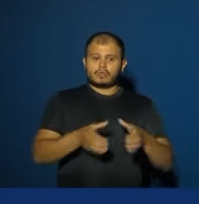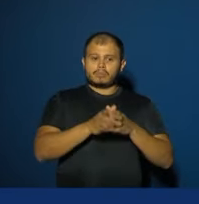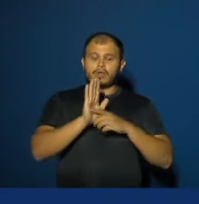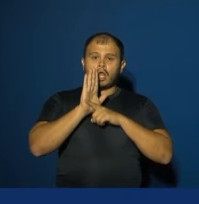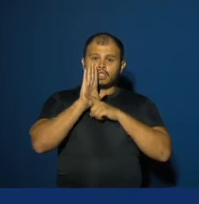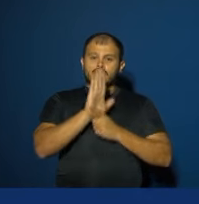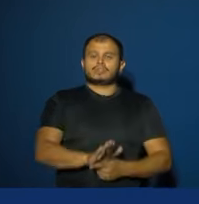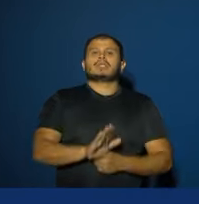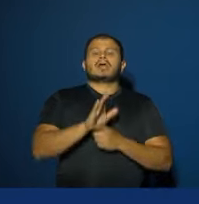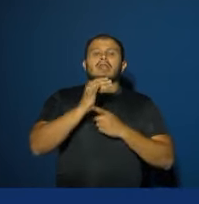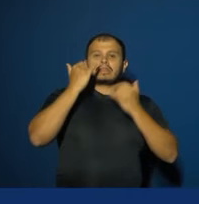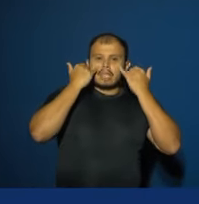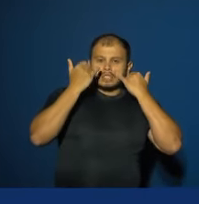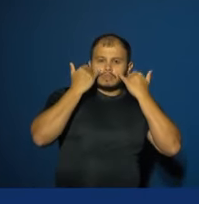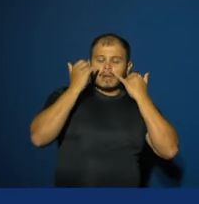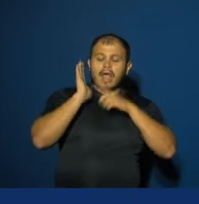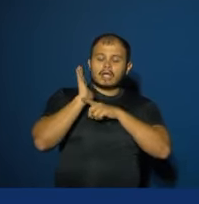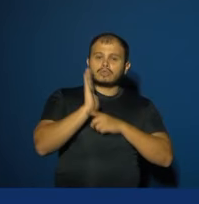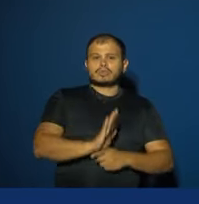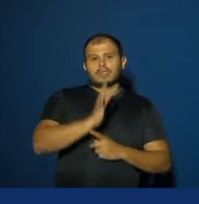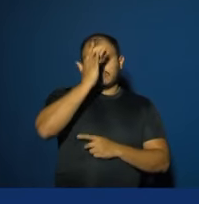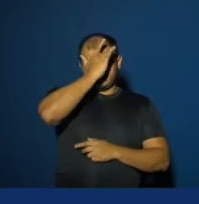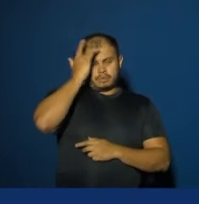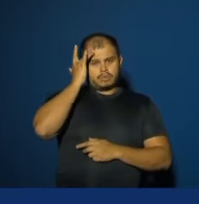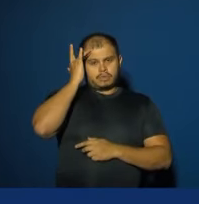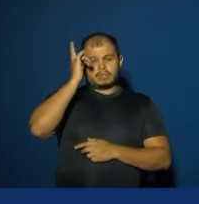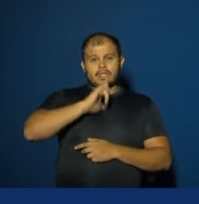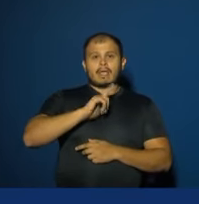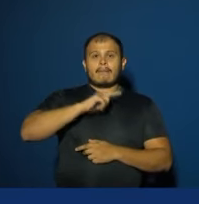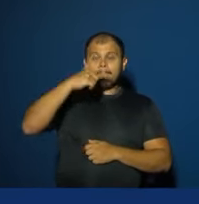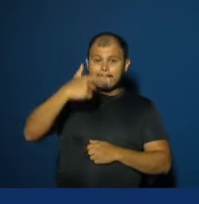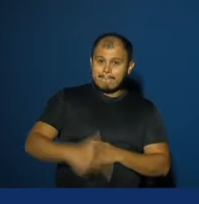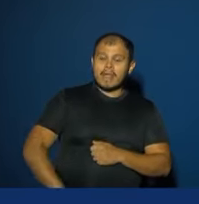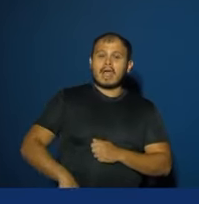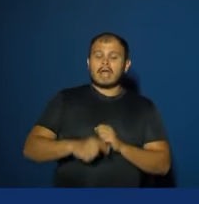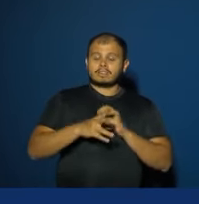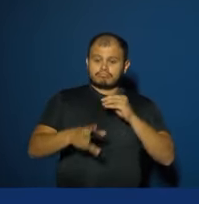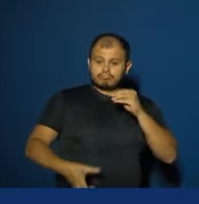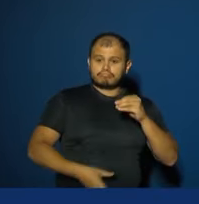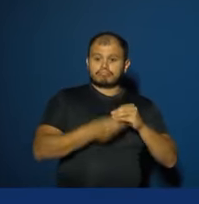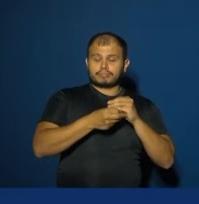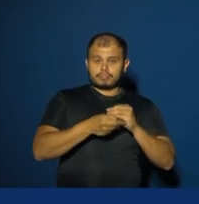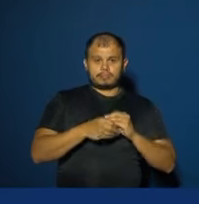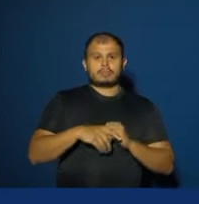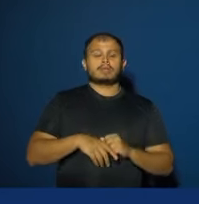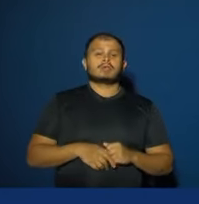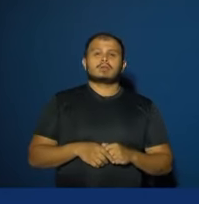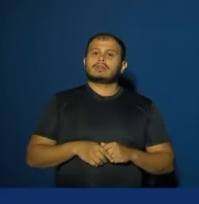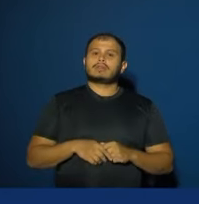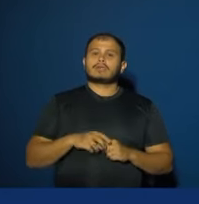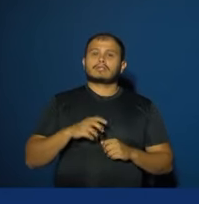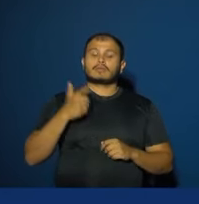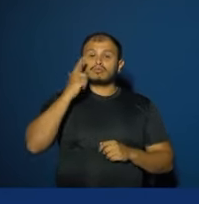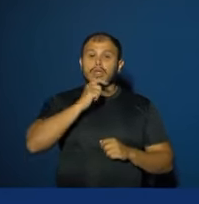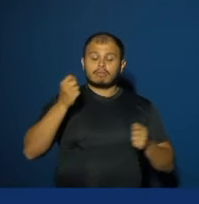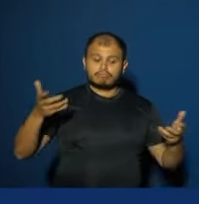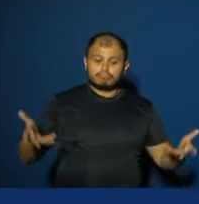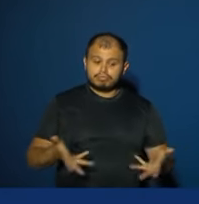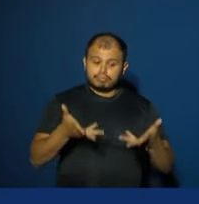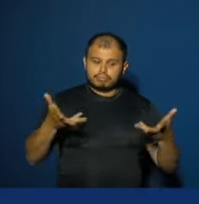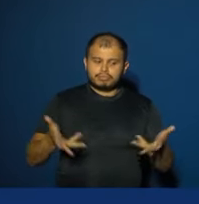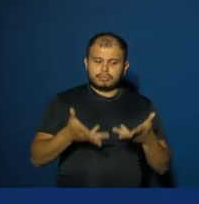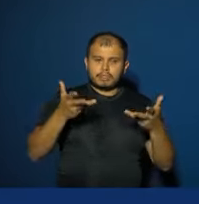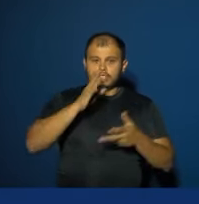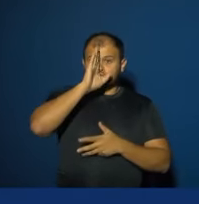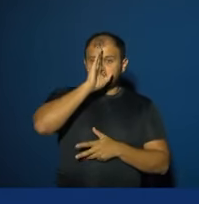ajudar o logista é a gente tem um desafio adicional Porque como a a luí explicou a gente consegue motivar o cara que tá fazendo a